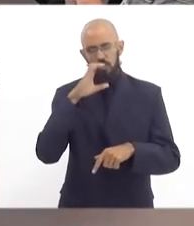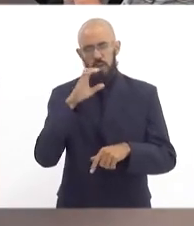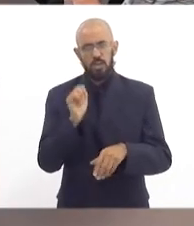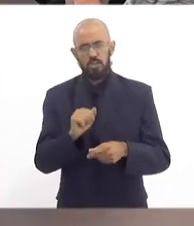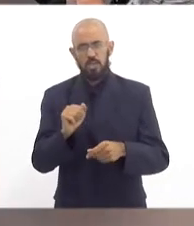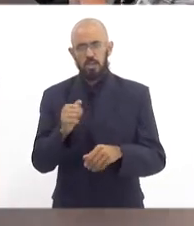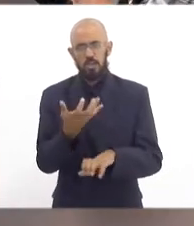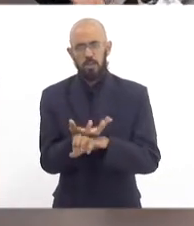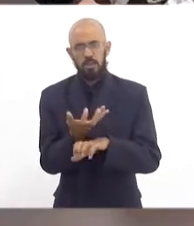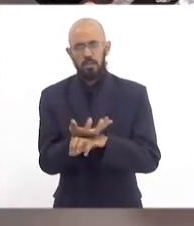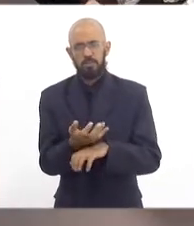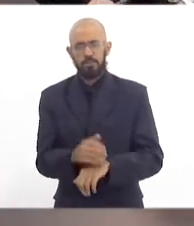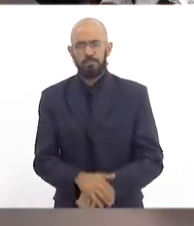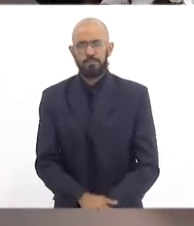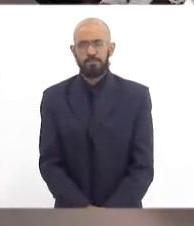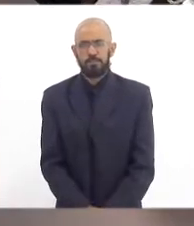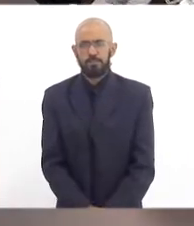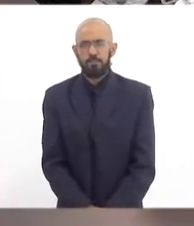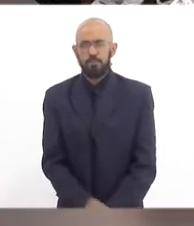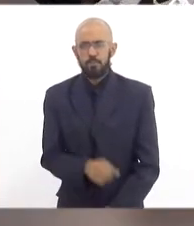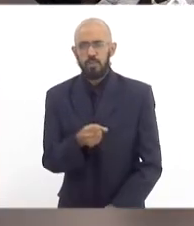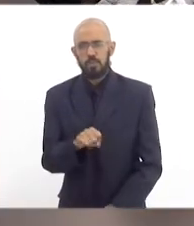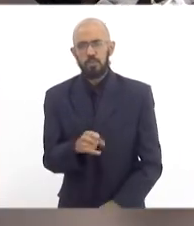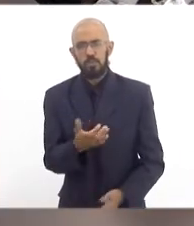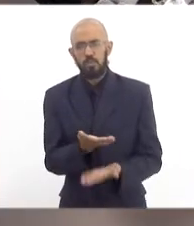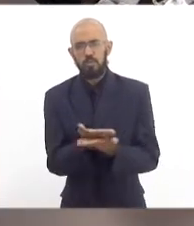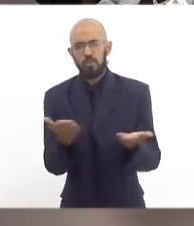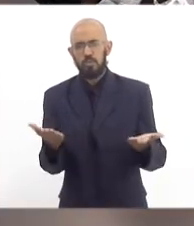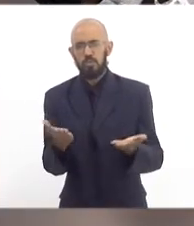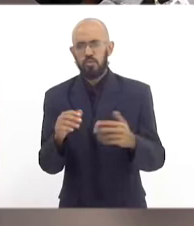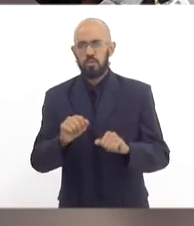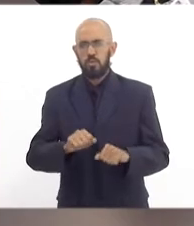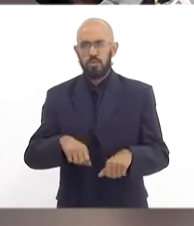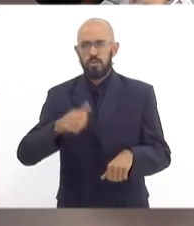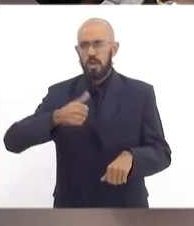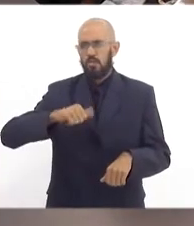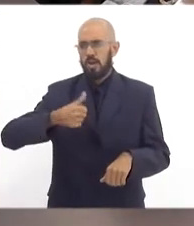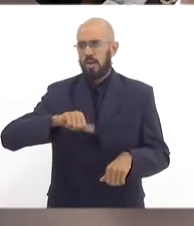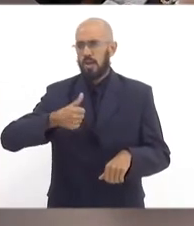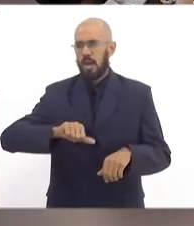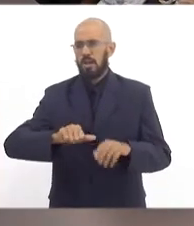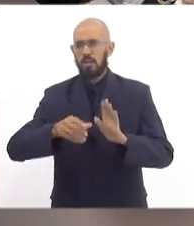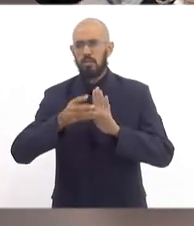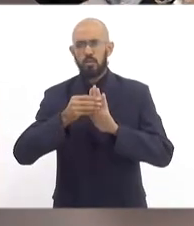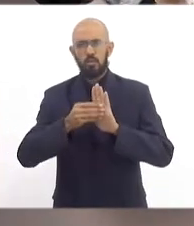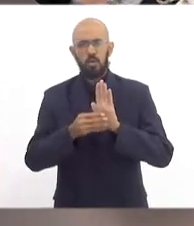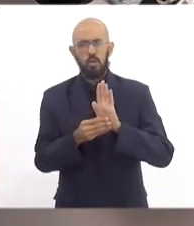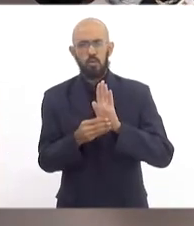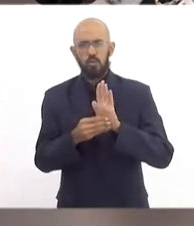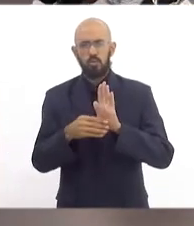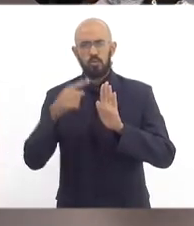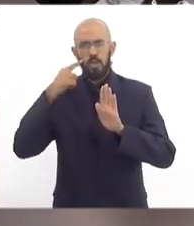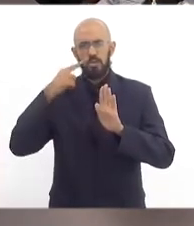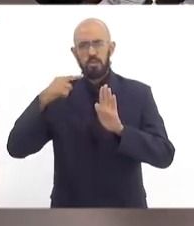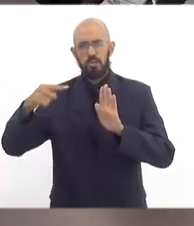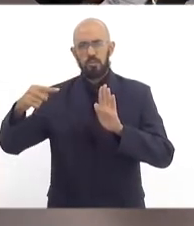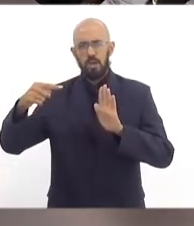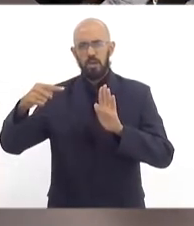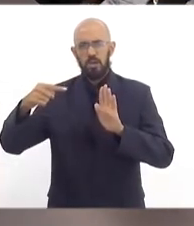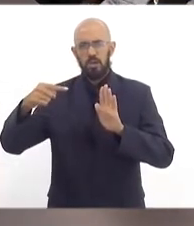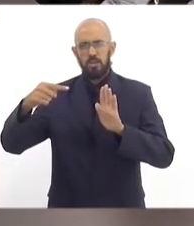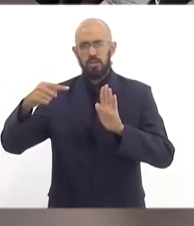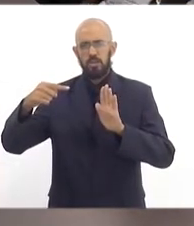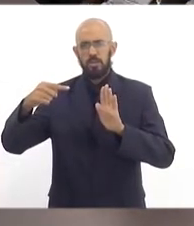da matéria chuchu Ares examinarem a pauta dessa semana é a